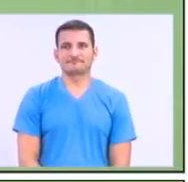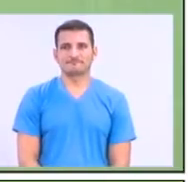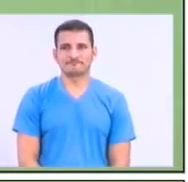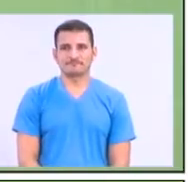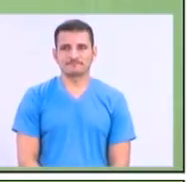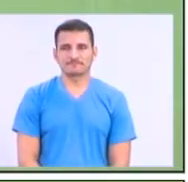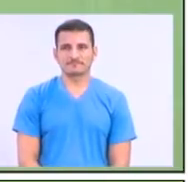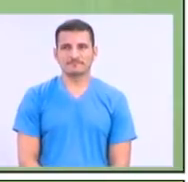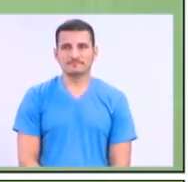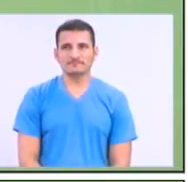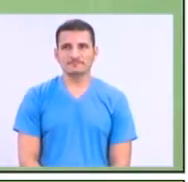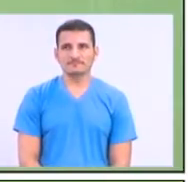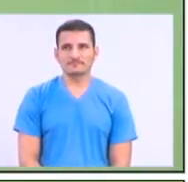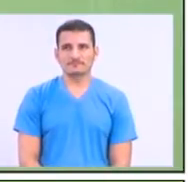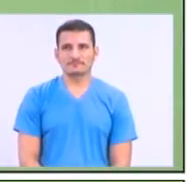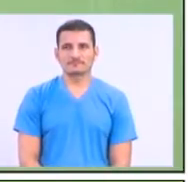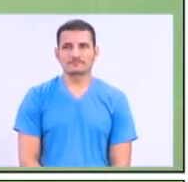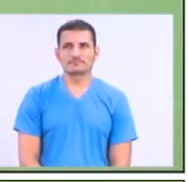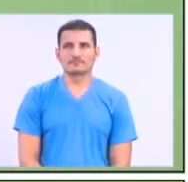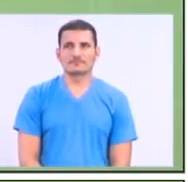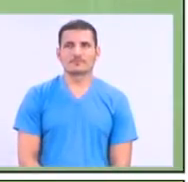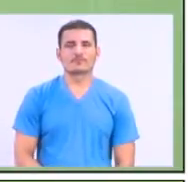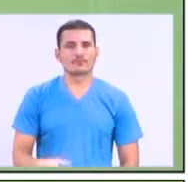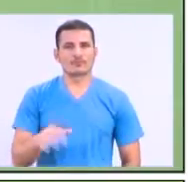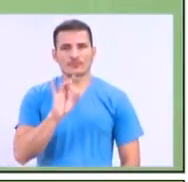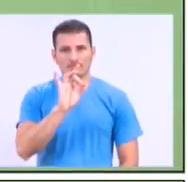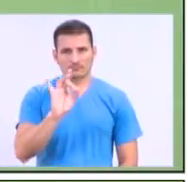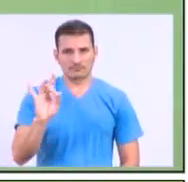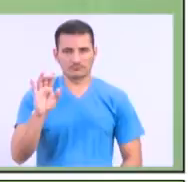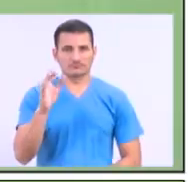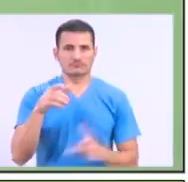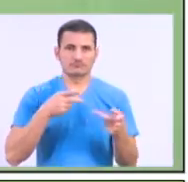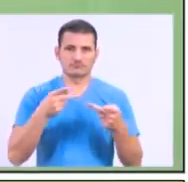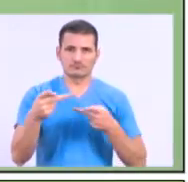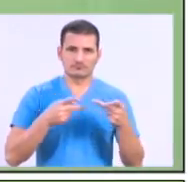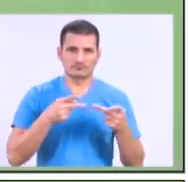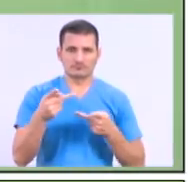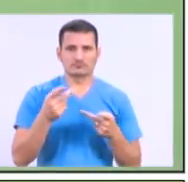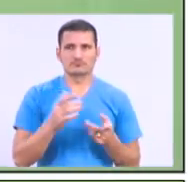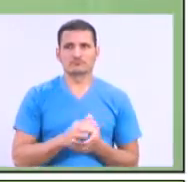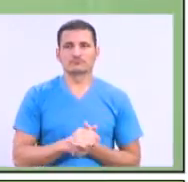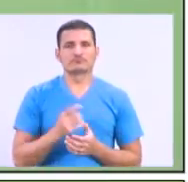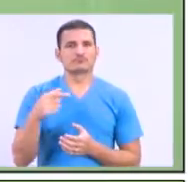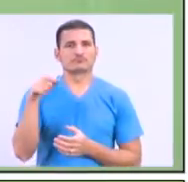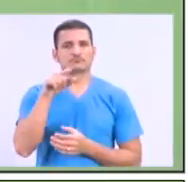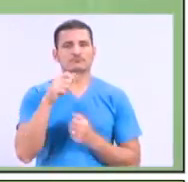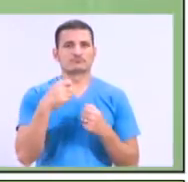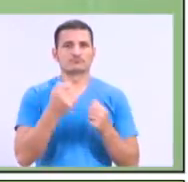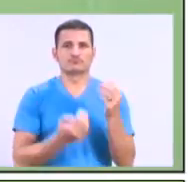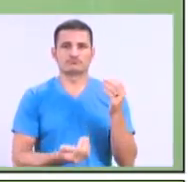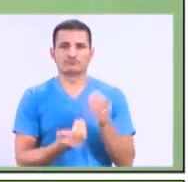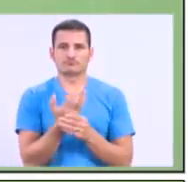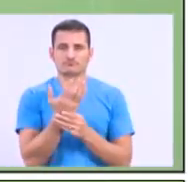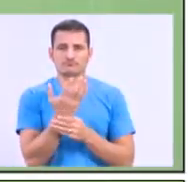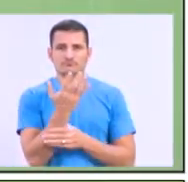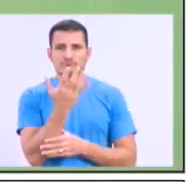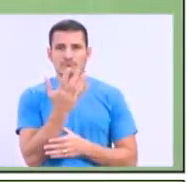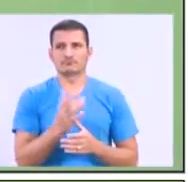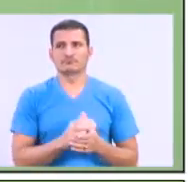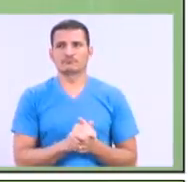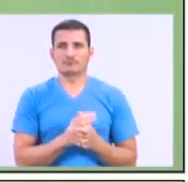Bom, para cada projeto, né, eu recomendo que vocês criem subdiretórios dentro dessa